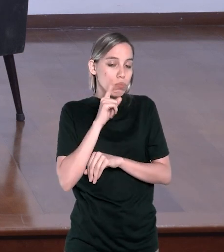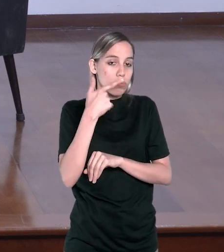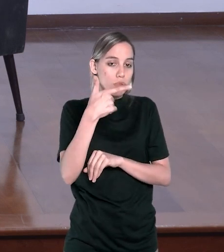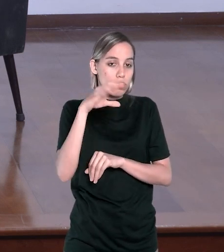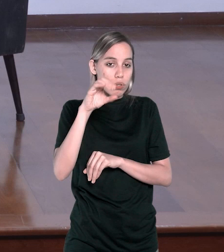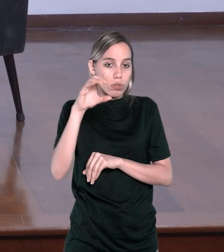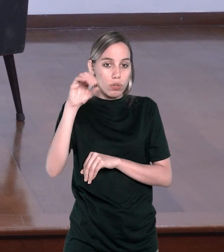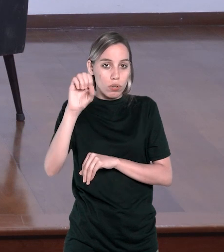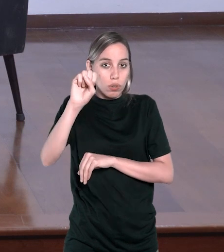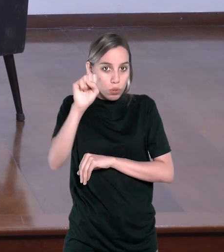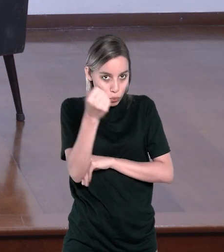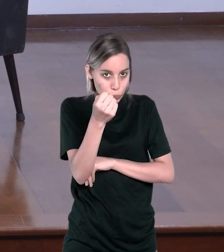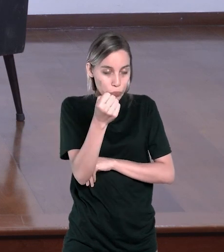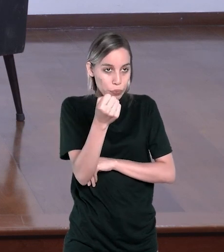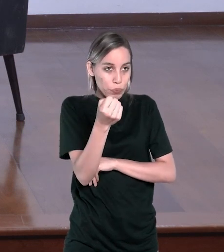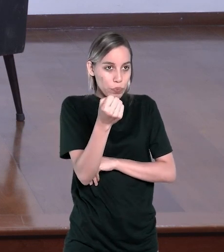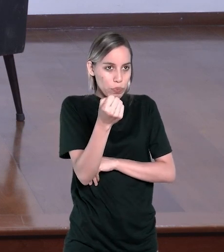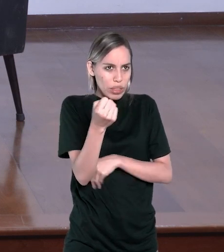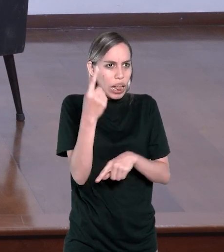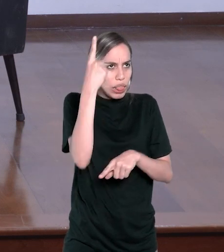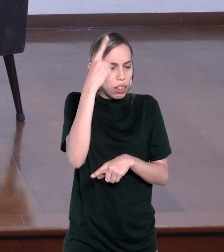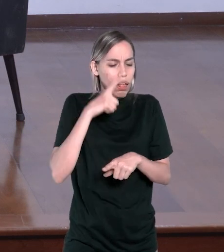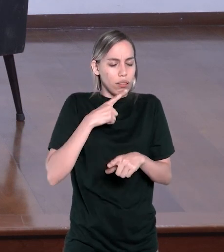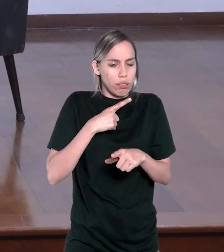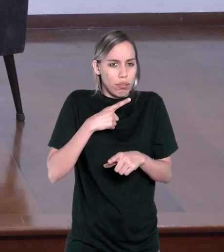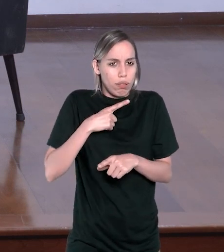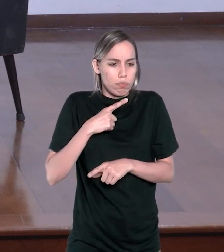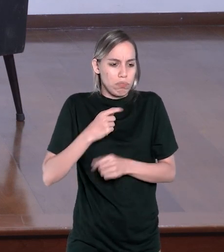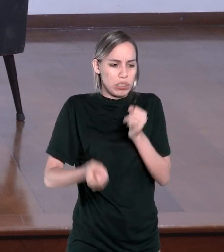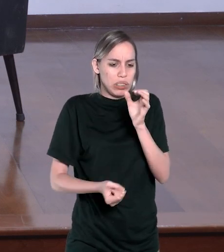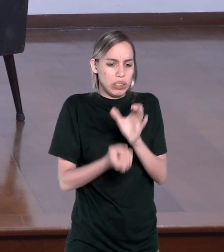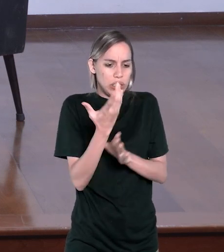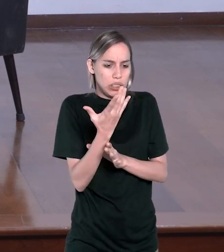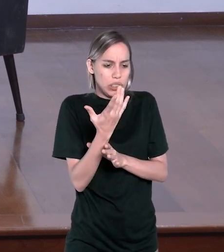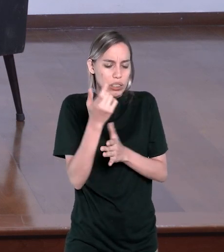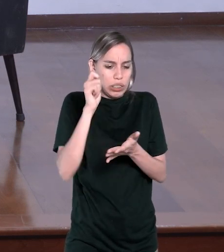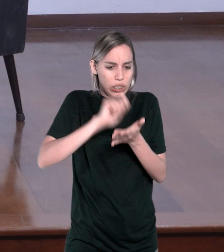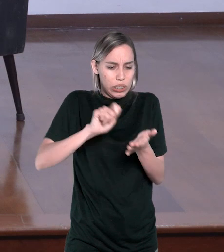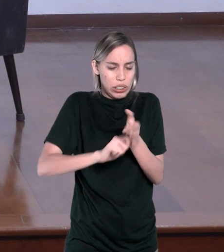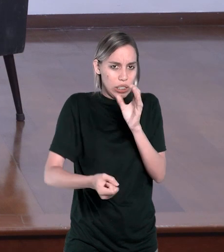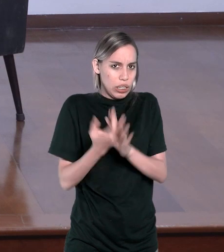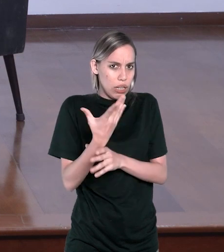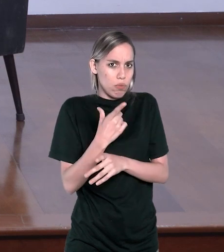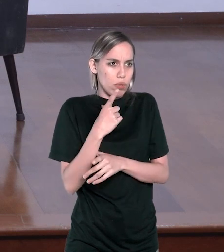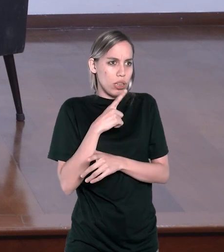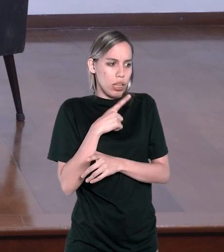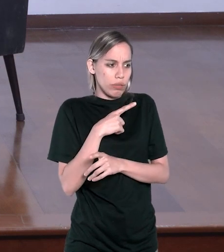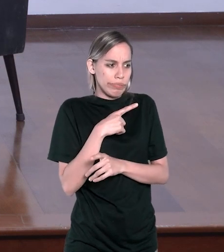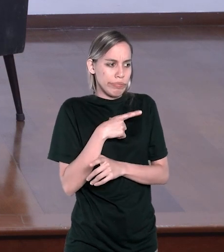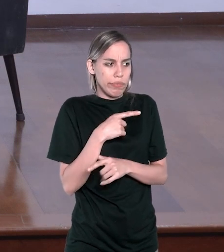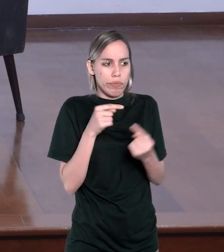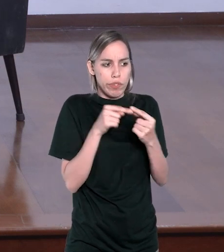de escrita criativa que tem nos Estados Unidos, né? Então, assim, se você quer aprender a escrever, tem assim 1000 livros sobre